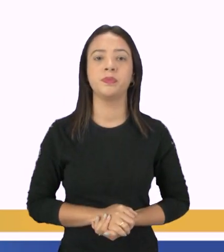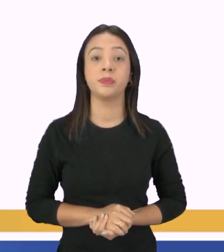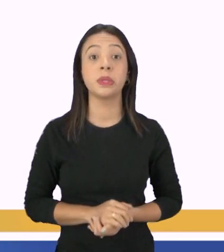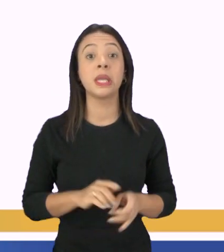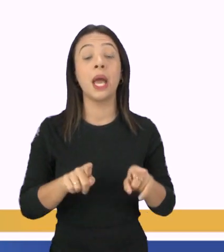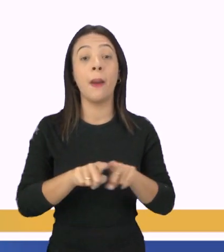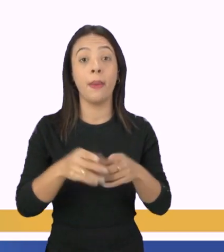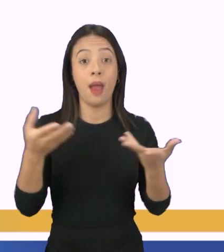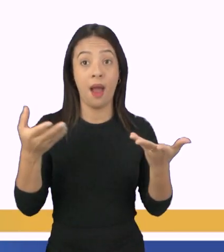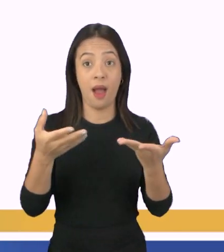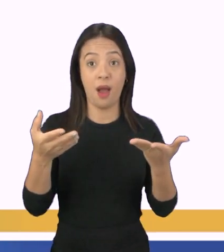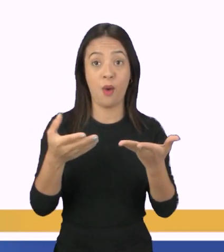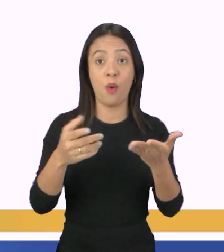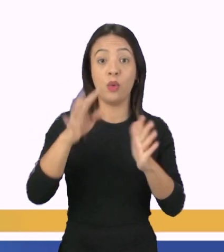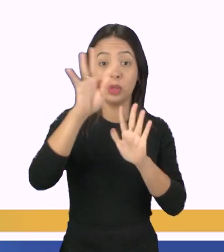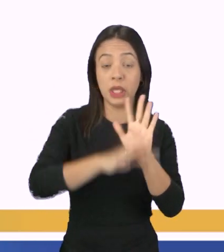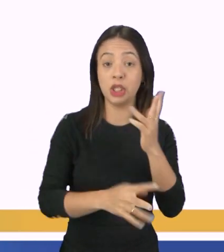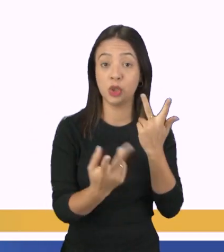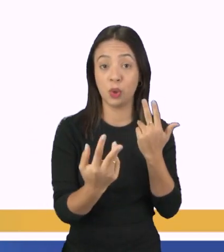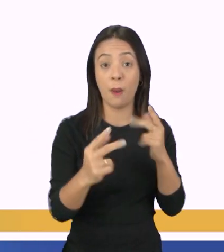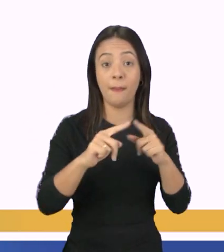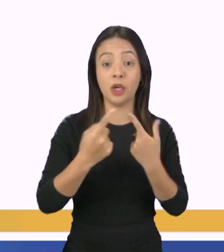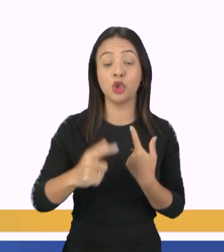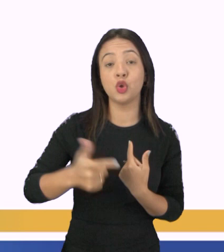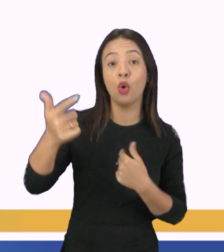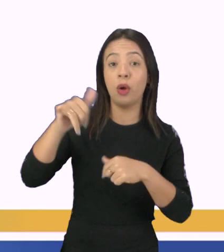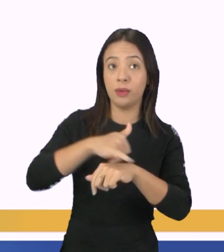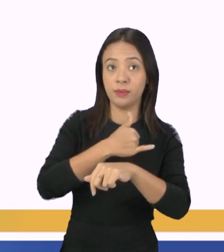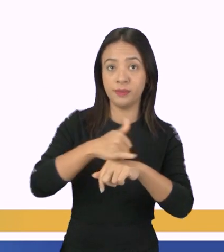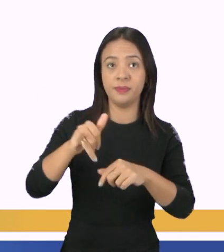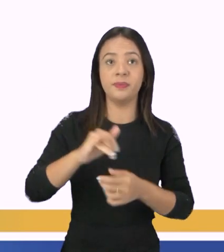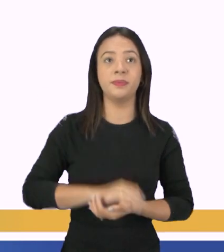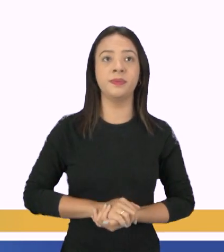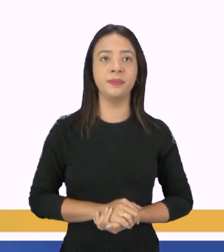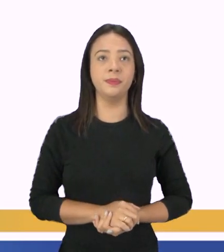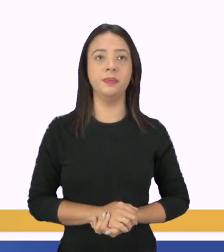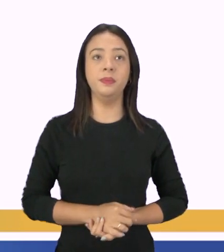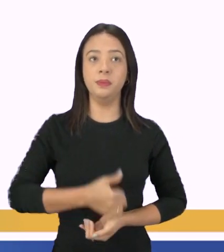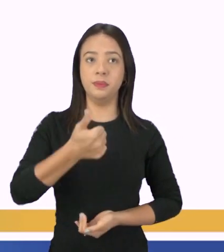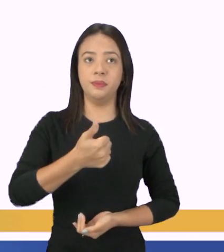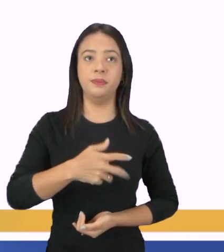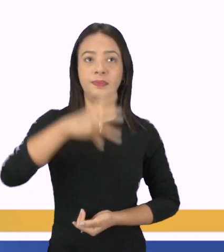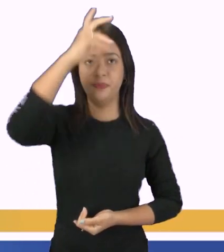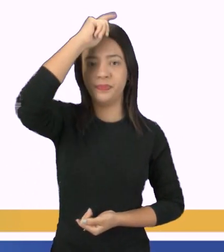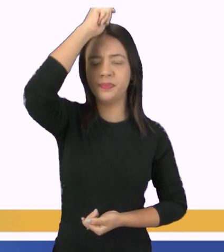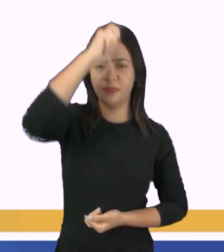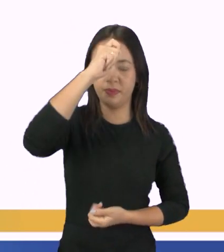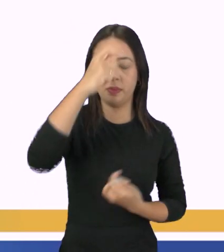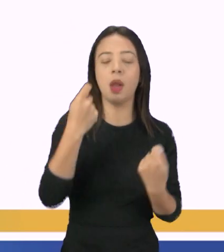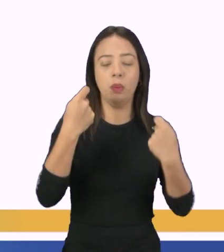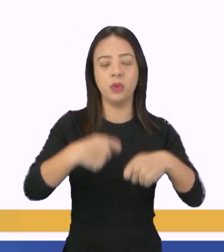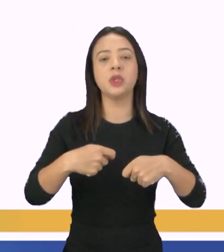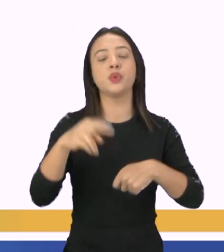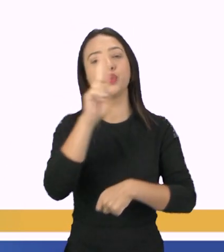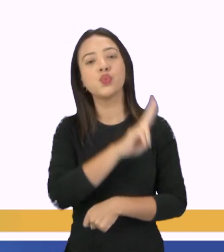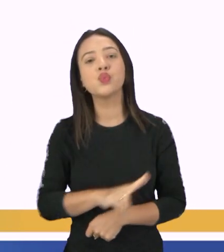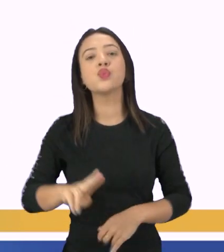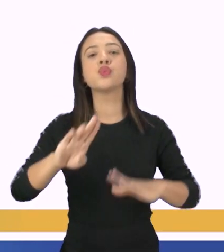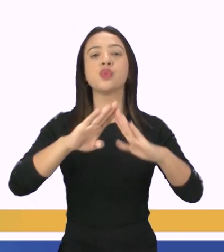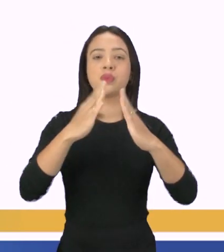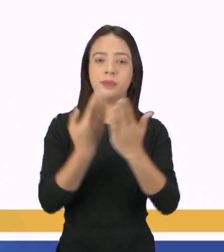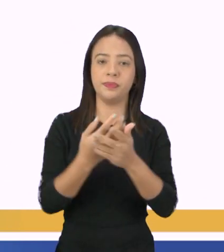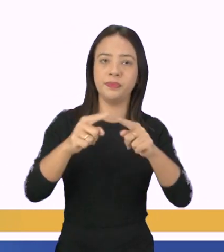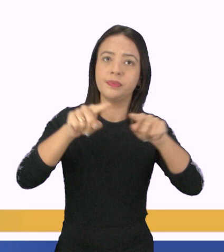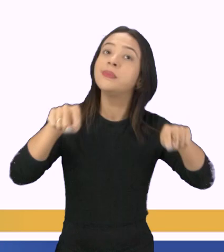as ideias encadeadas por conexão. Vamos lá na primeira possibilidade. O boné pode ser usado em sala de aula,